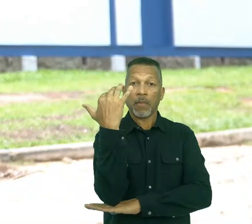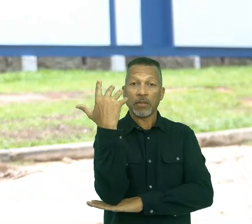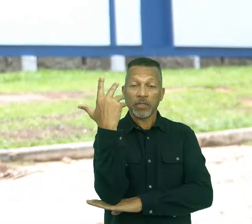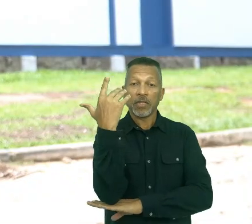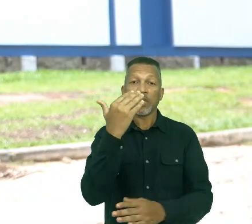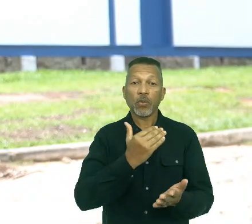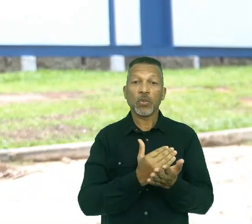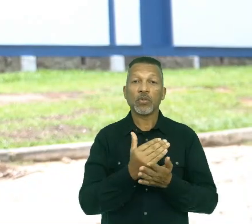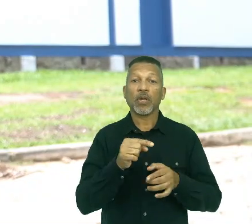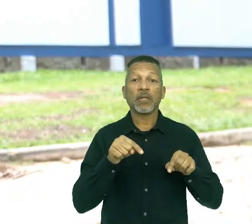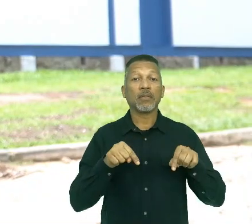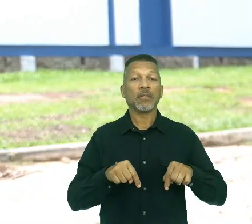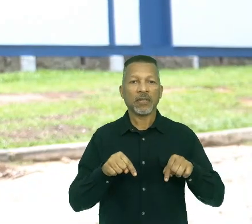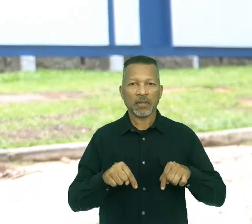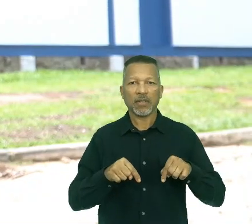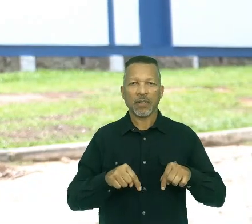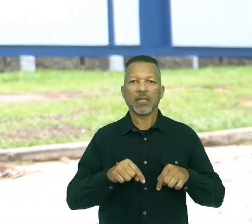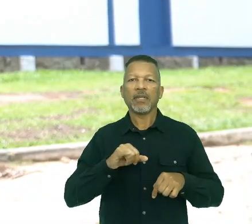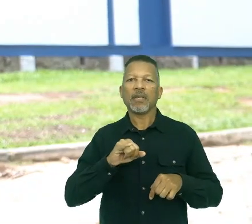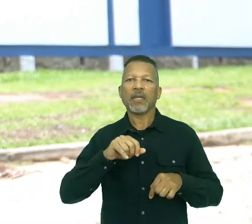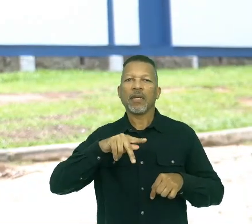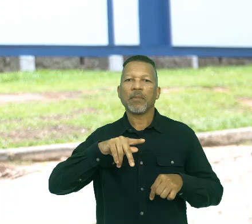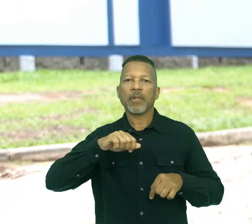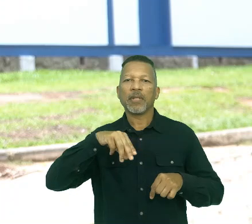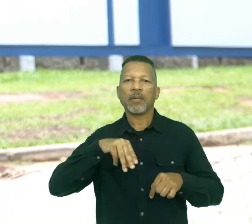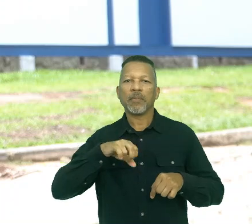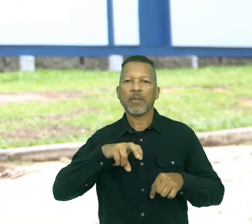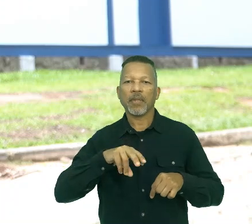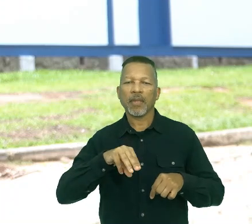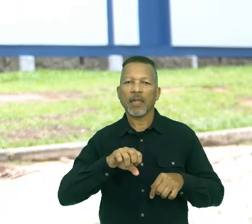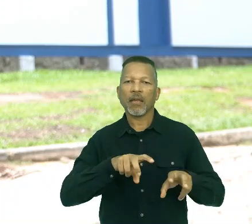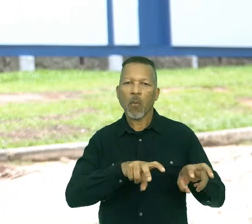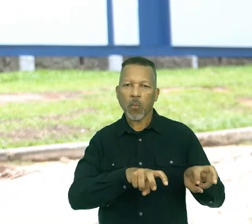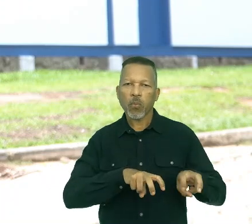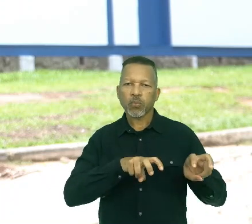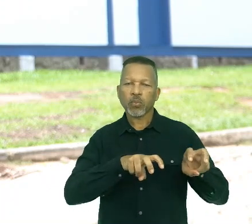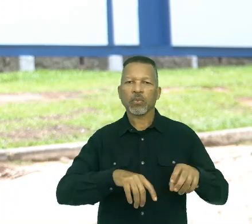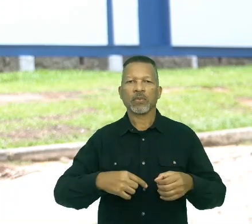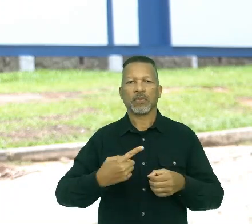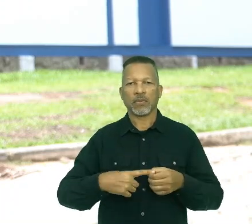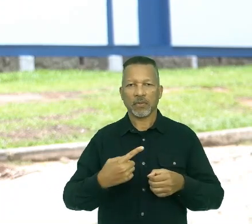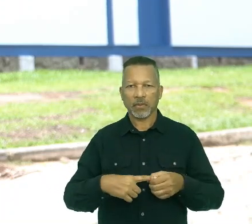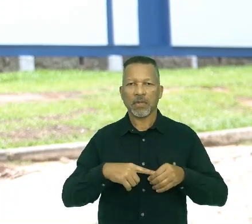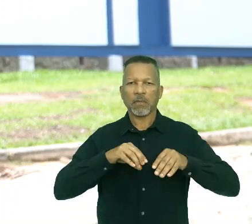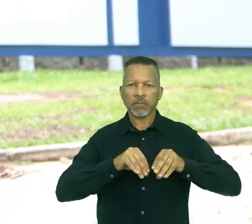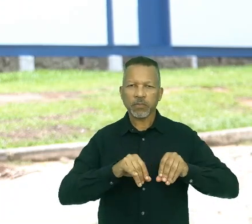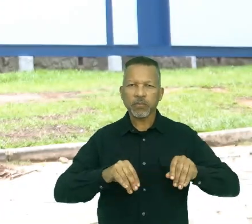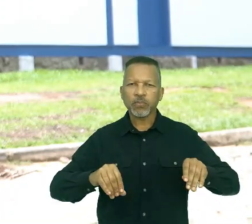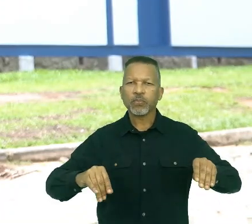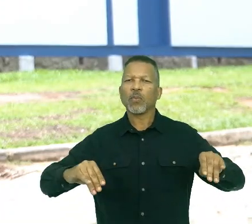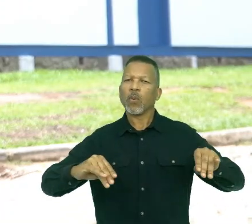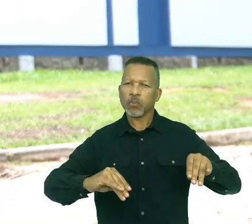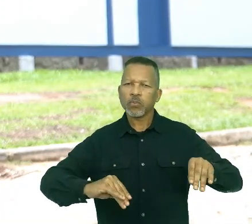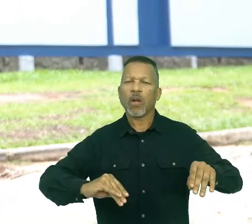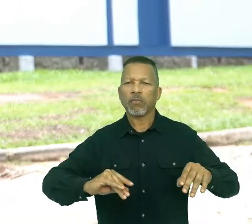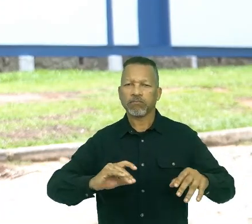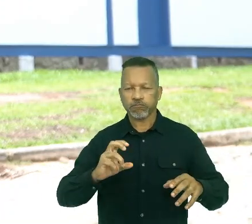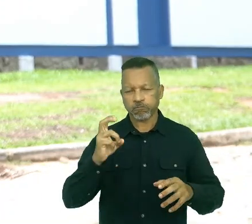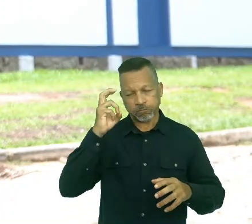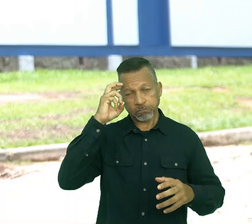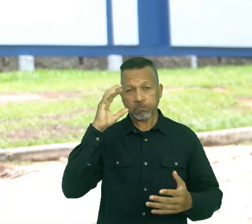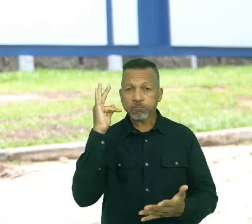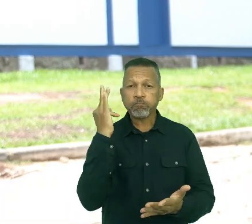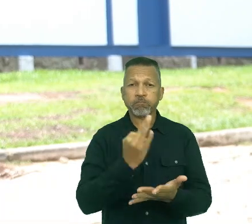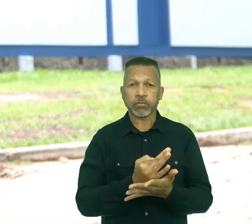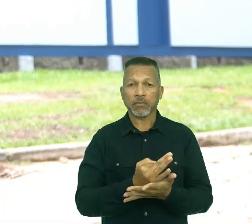Ipatinga começou aqui, no Ipaneminha, zona rural da cidade, sobre o solo fértil de tradição e